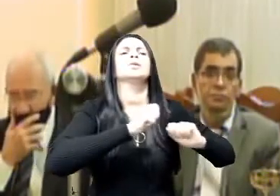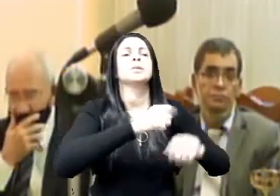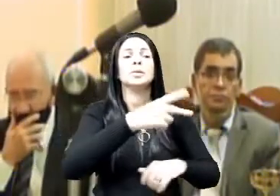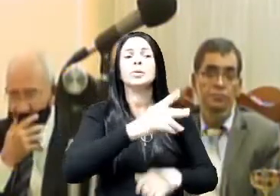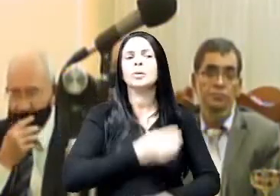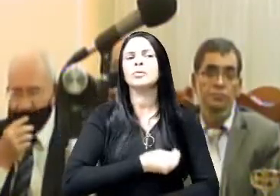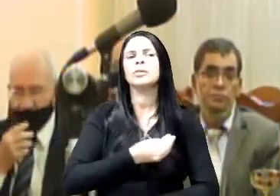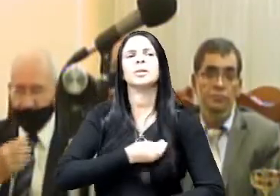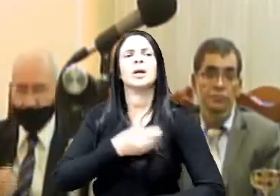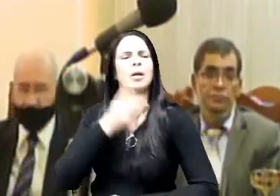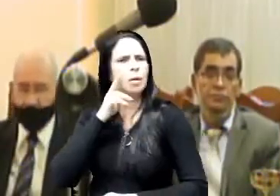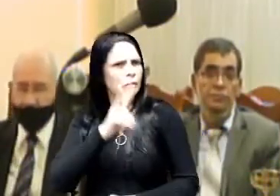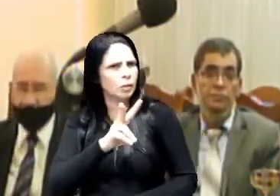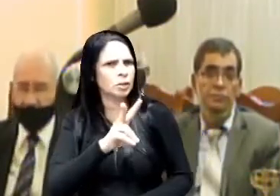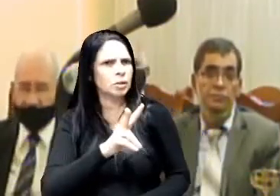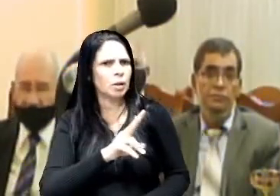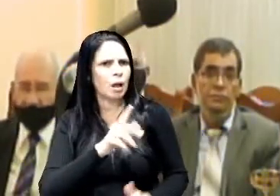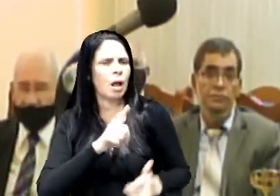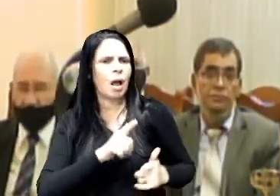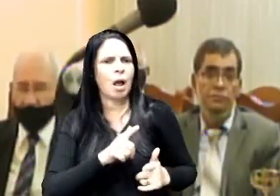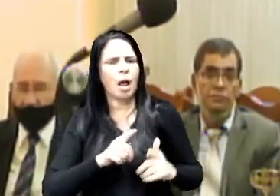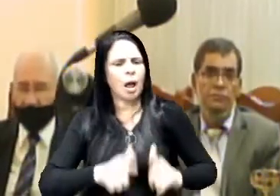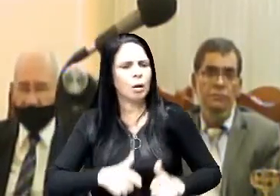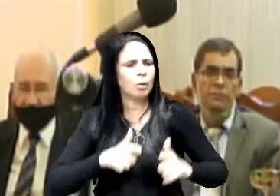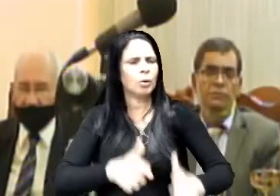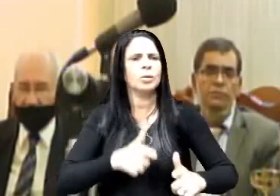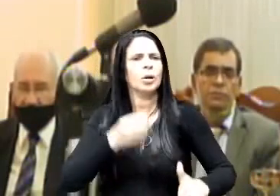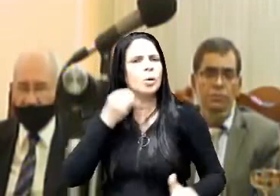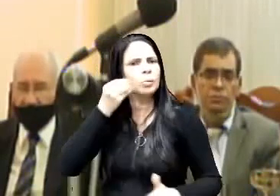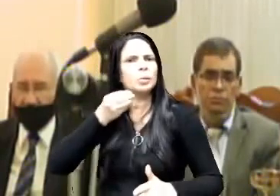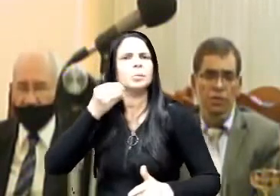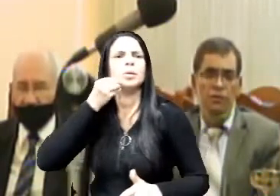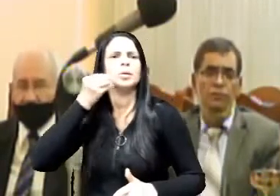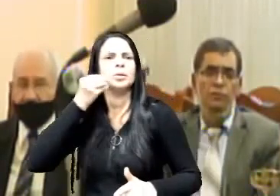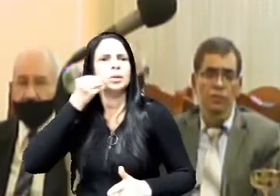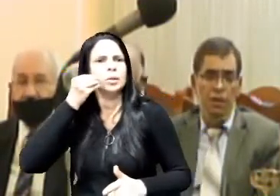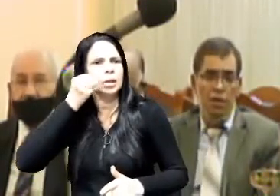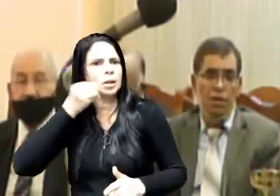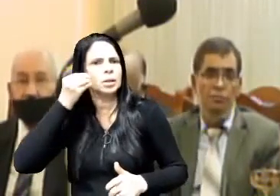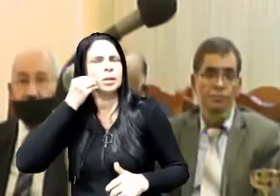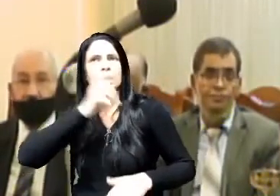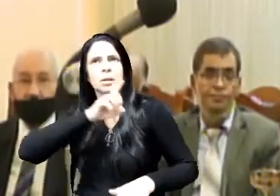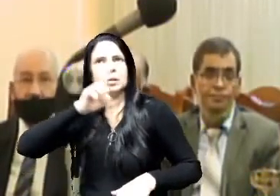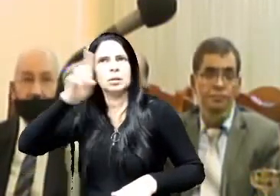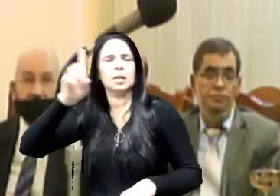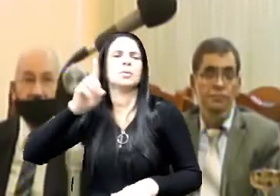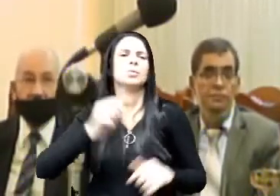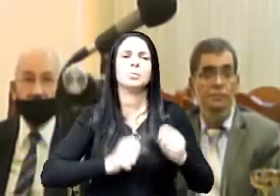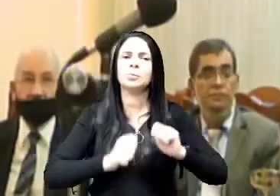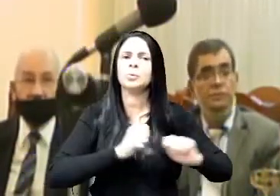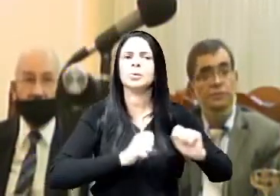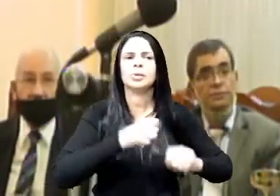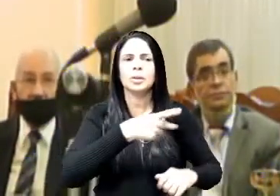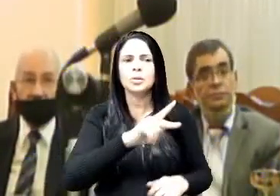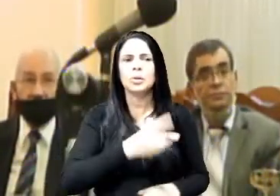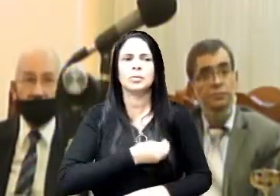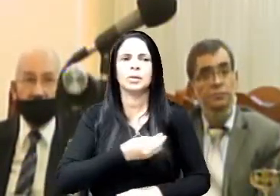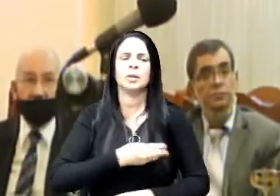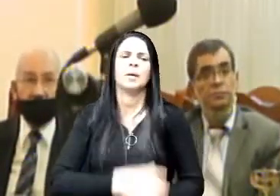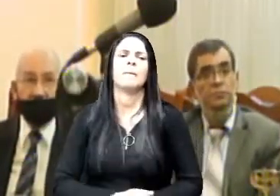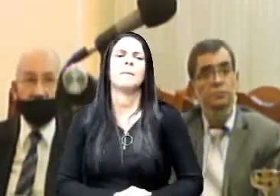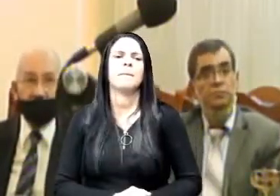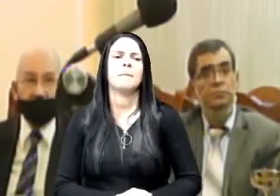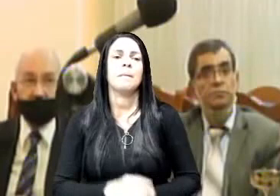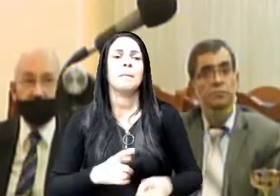a luta como uma oportunidade de Deus agir na sua vida. Aleluia! É através